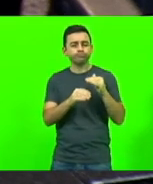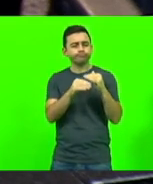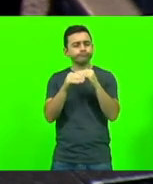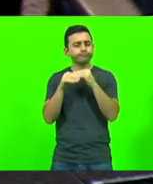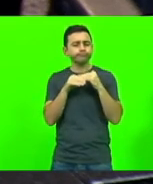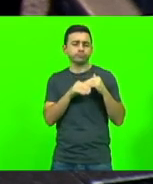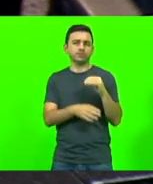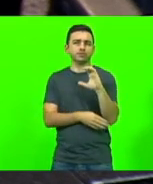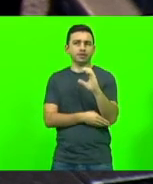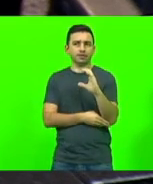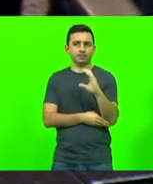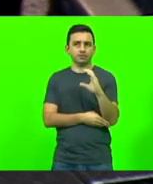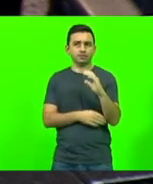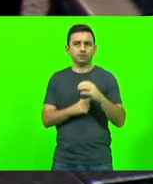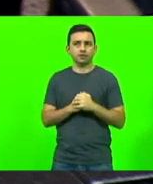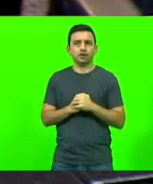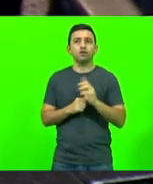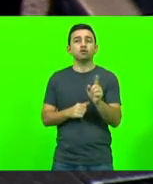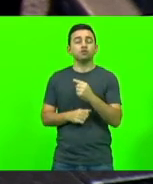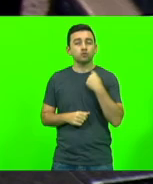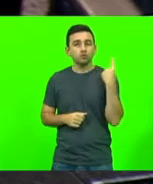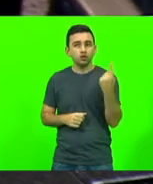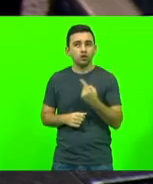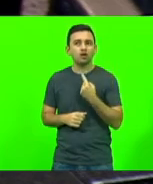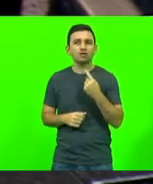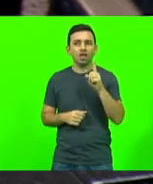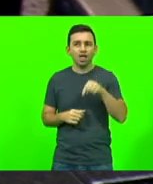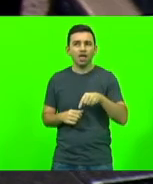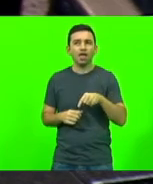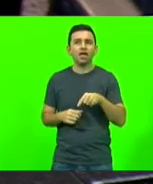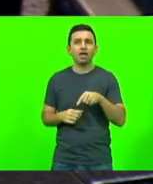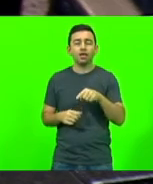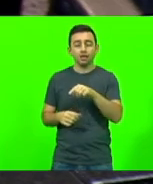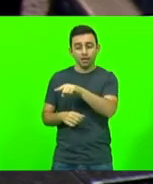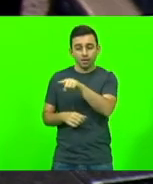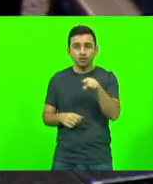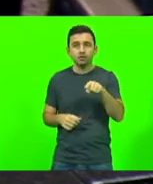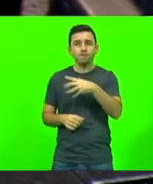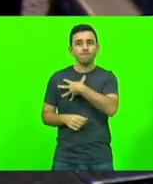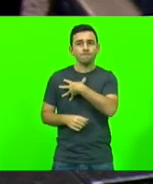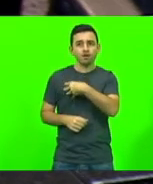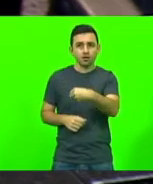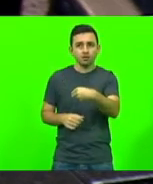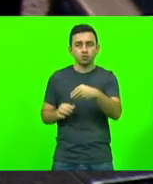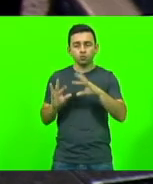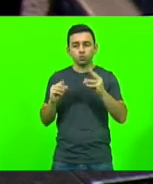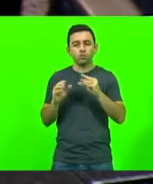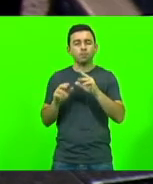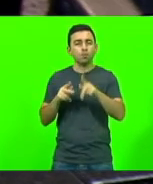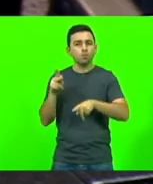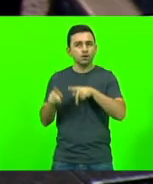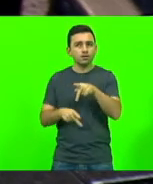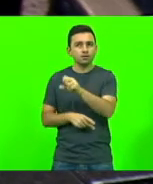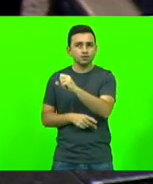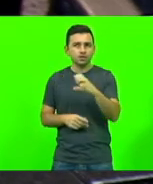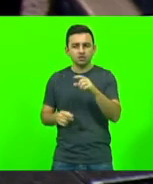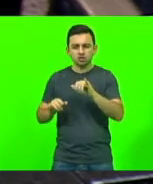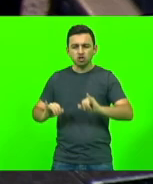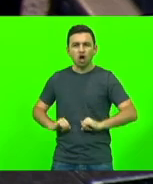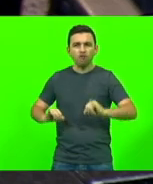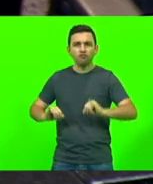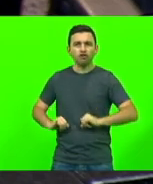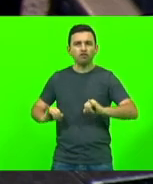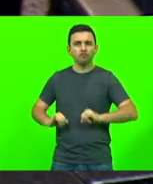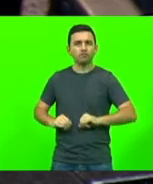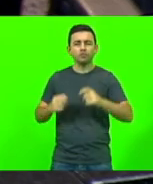científicos. Nós estamos fazendo filhos e filhas de catarinenses sofrerem sem necessidade.